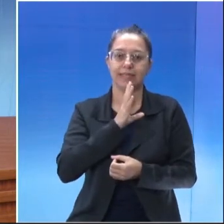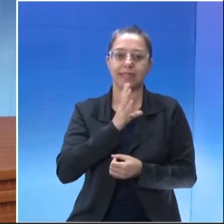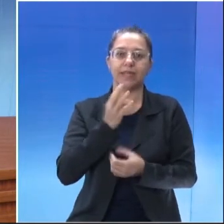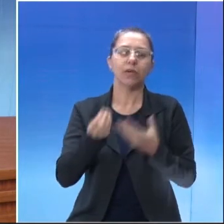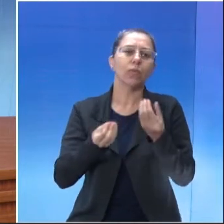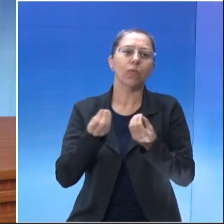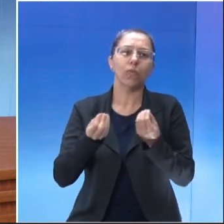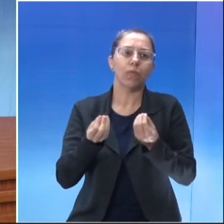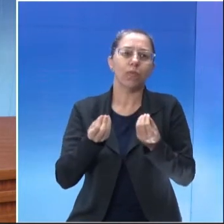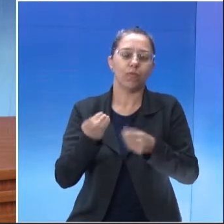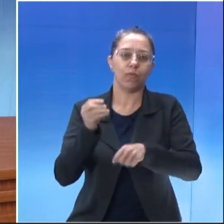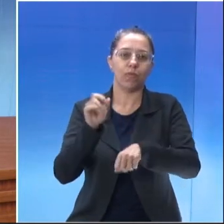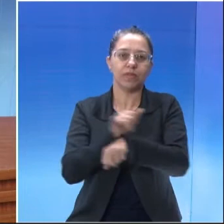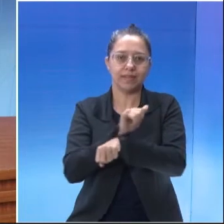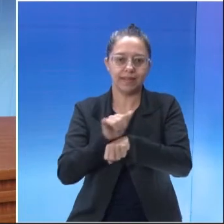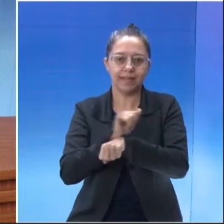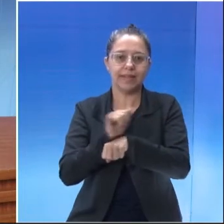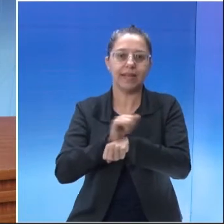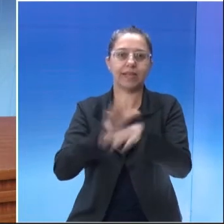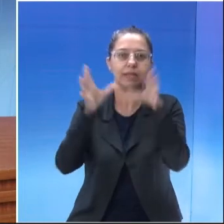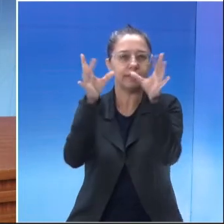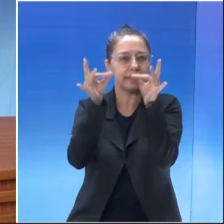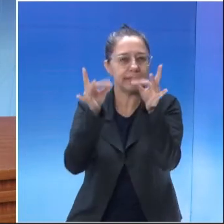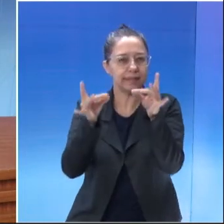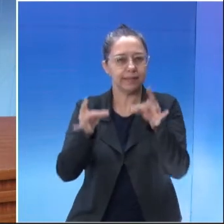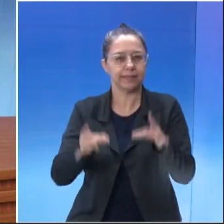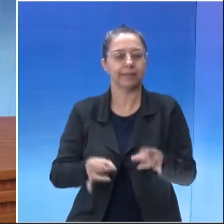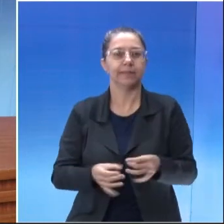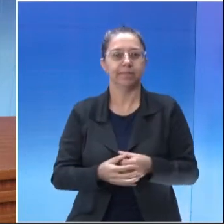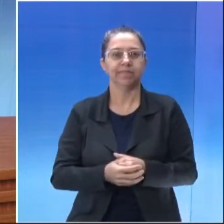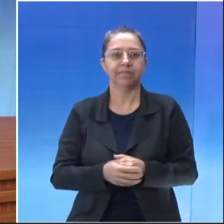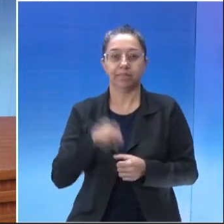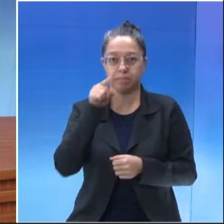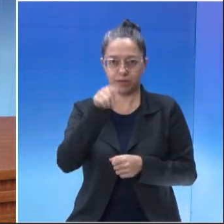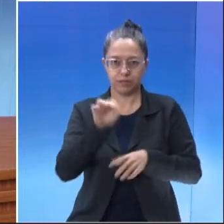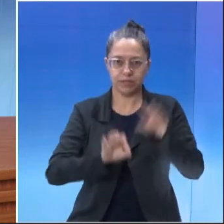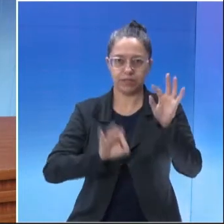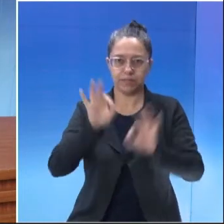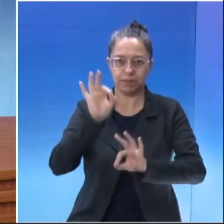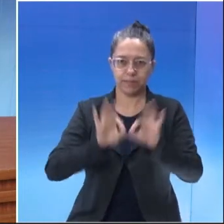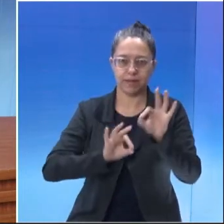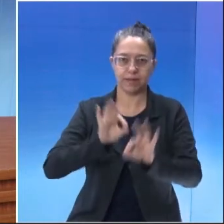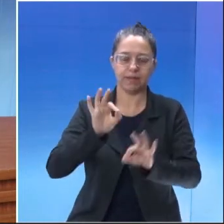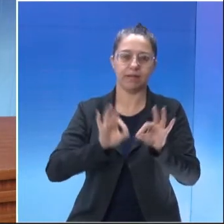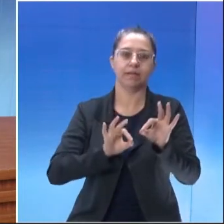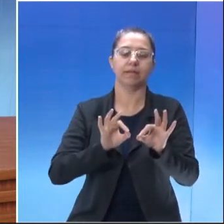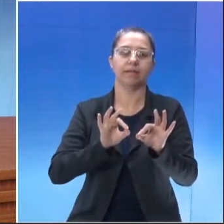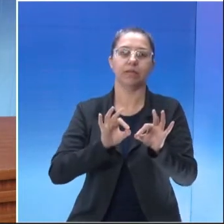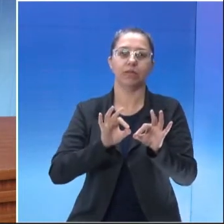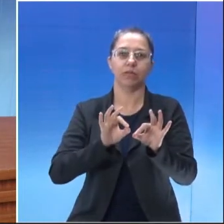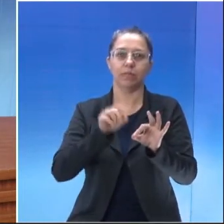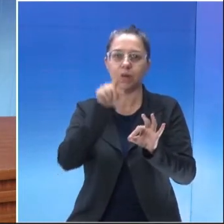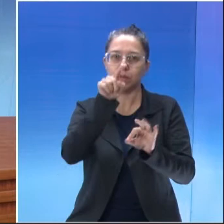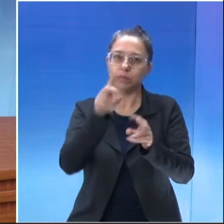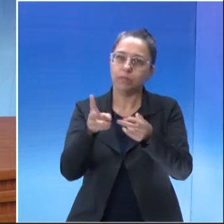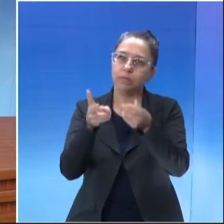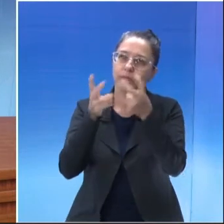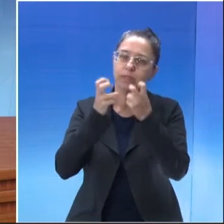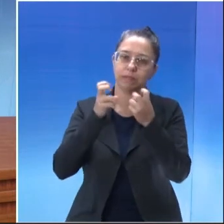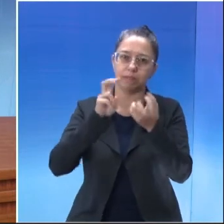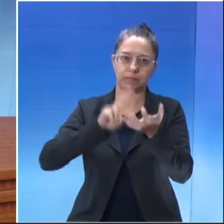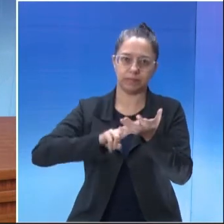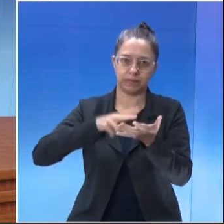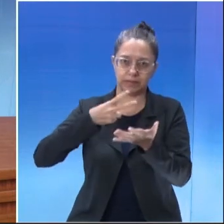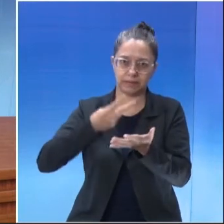vamos, então, estudar isso na nossa aula de hoje, para vocês se prepararem, tanto para vocês interpretar um texto